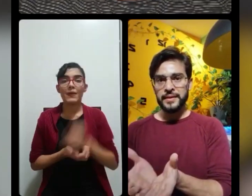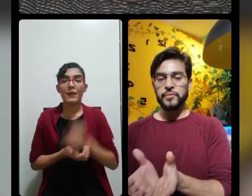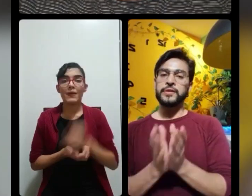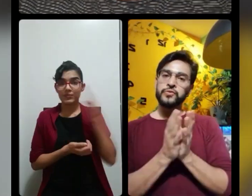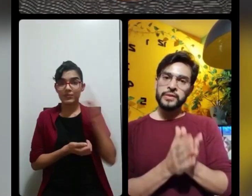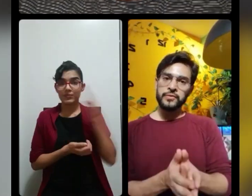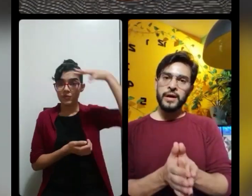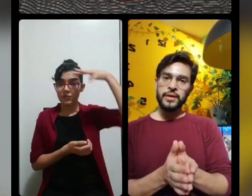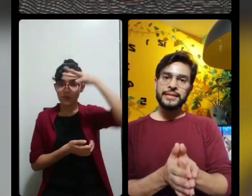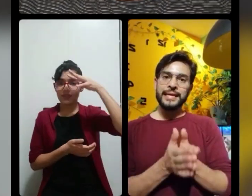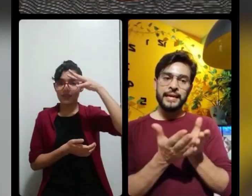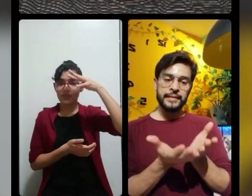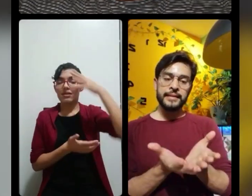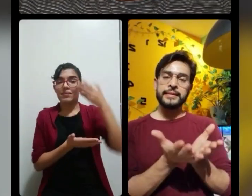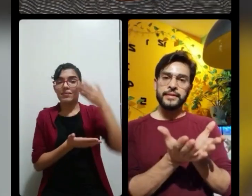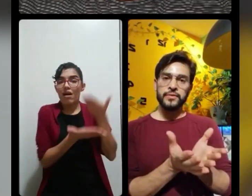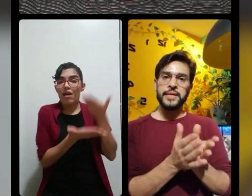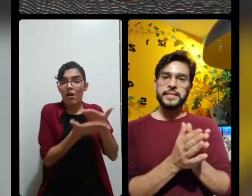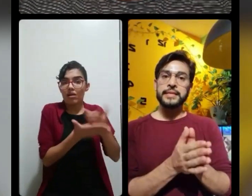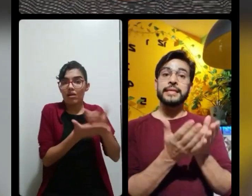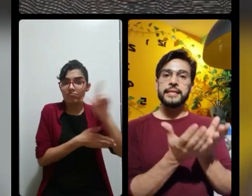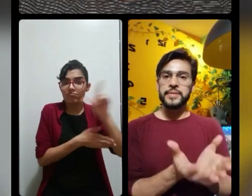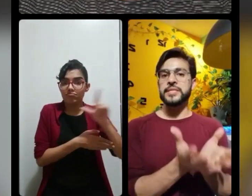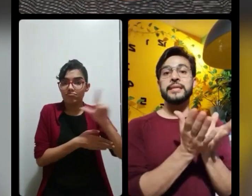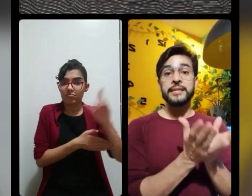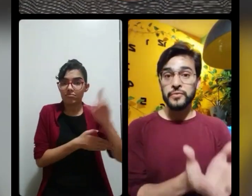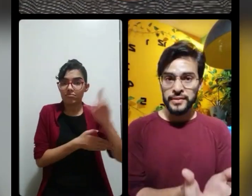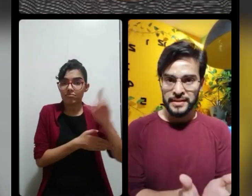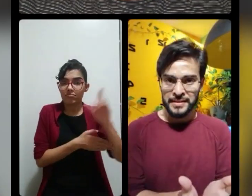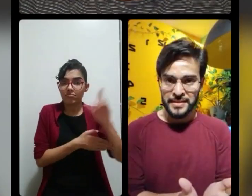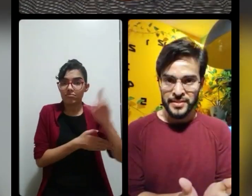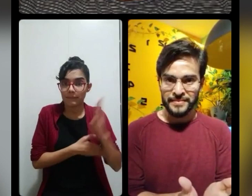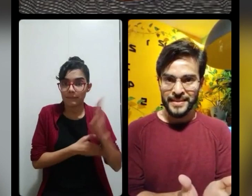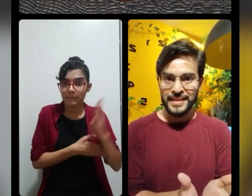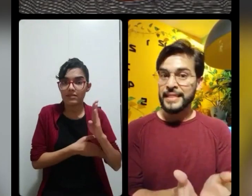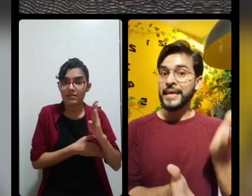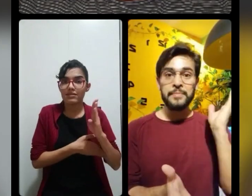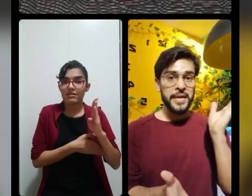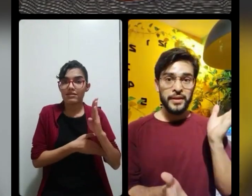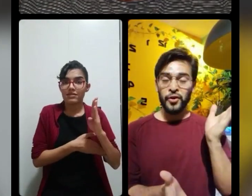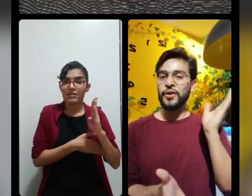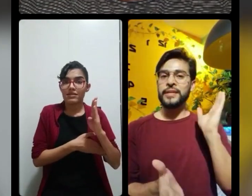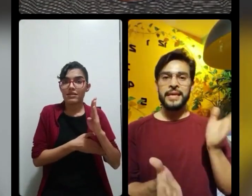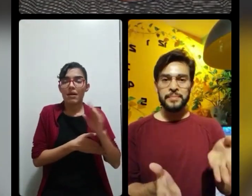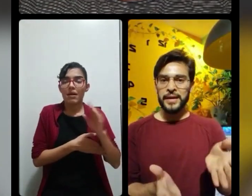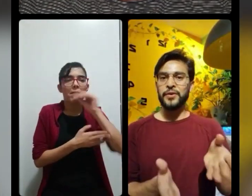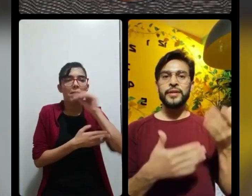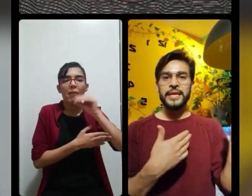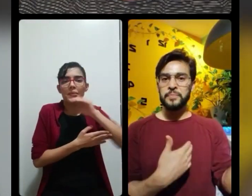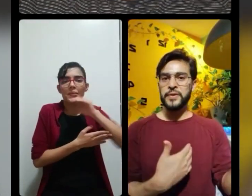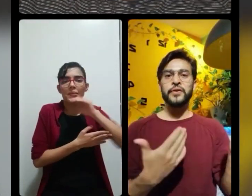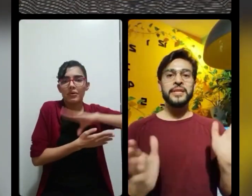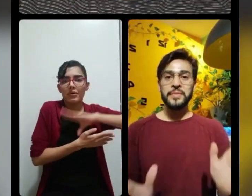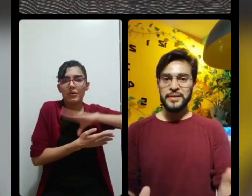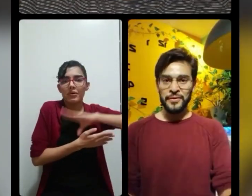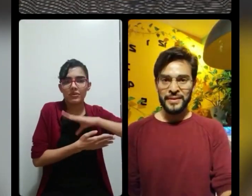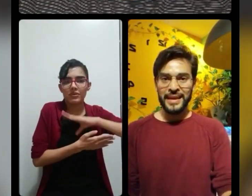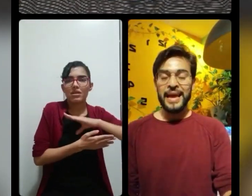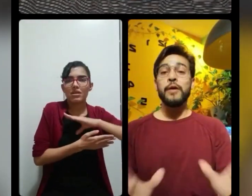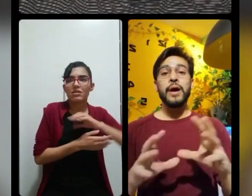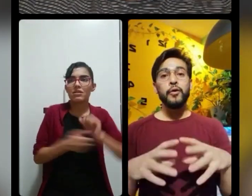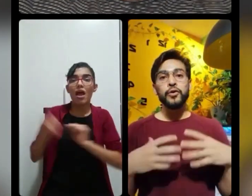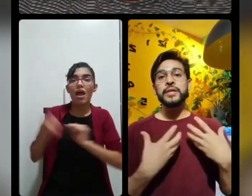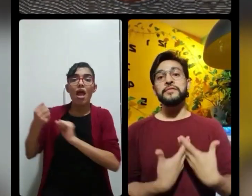riqueza. Quando eu estou dando aula de literatura brasileira em Libras, ela tem outra riqueza. Nem menor, nem maior, nem pior, nem